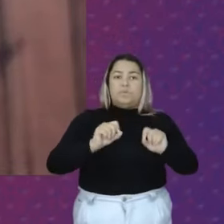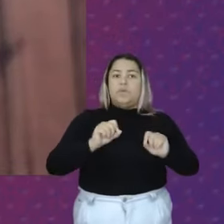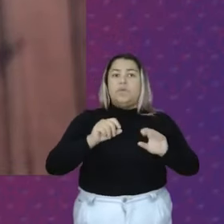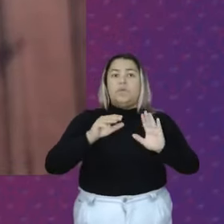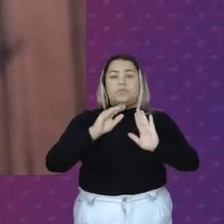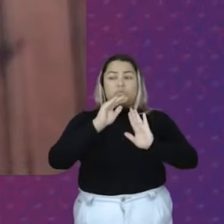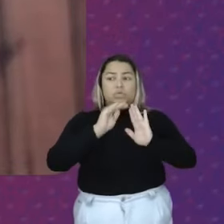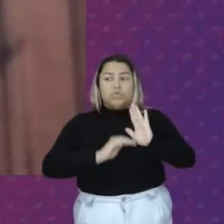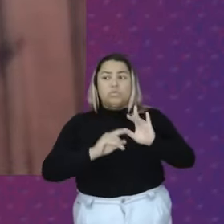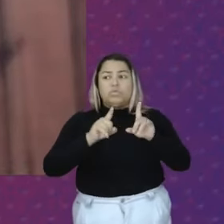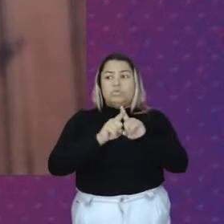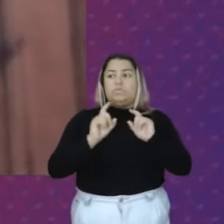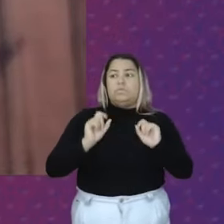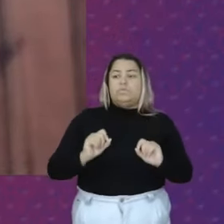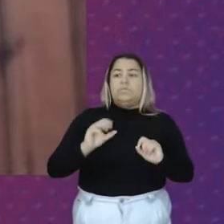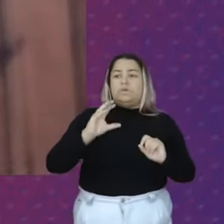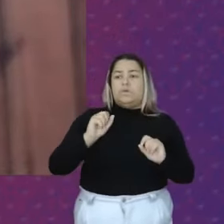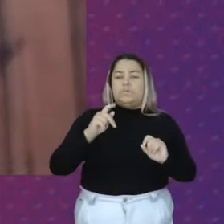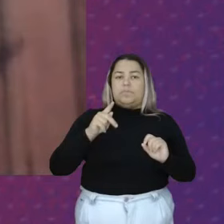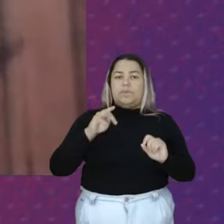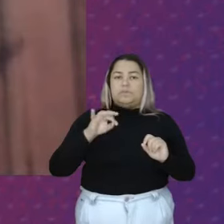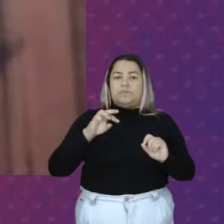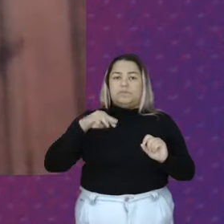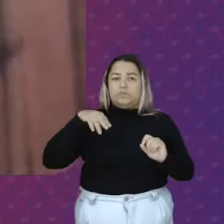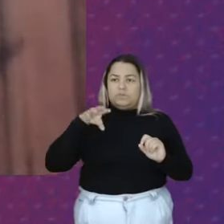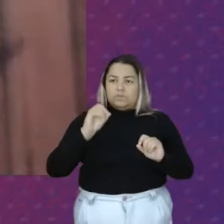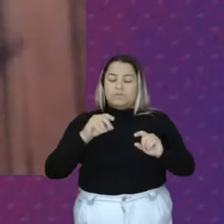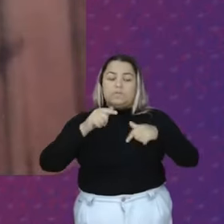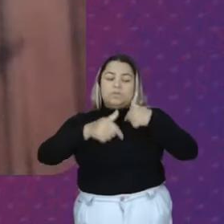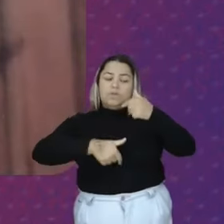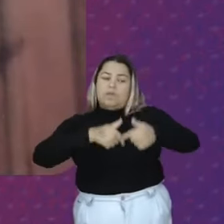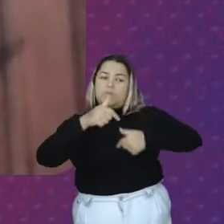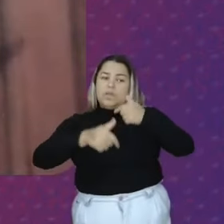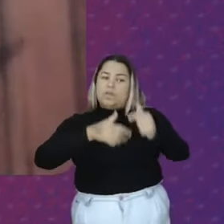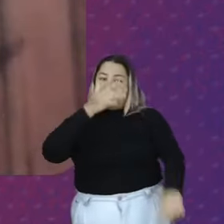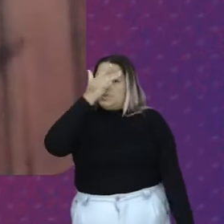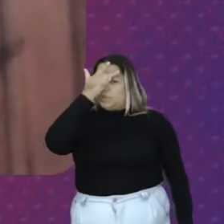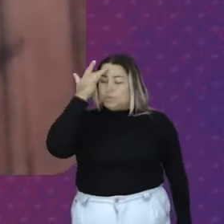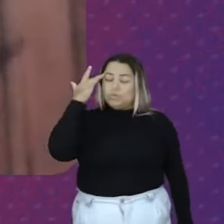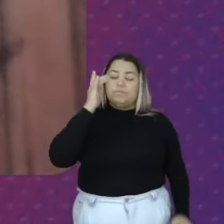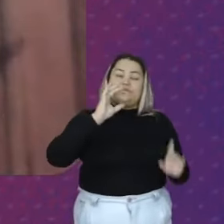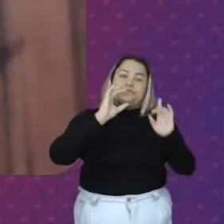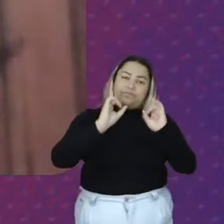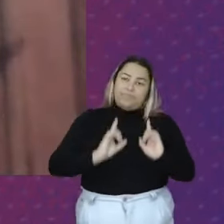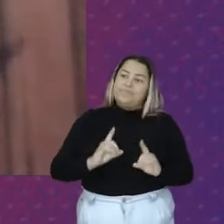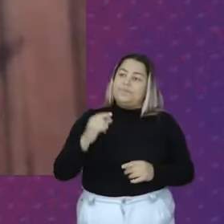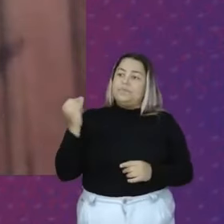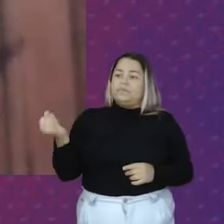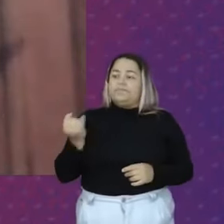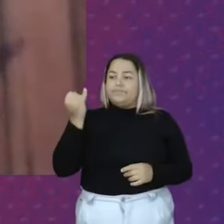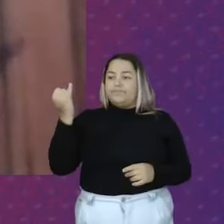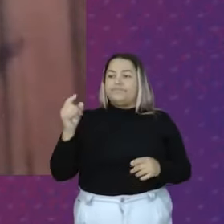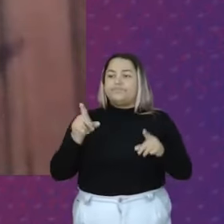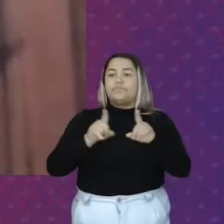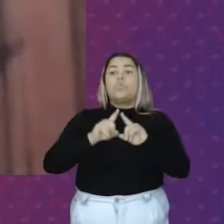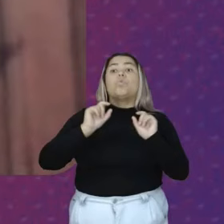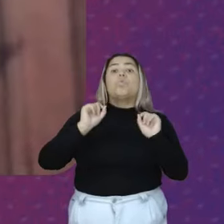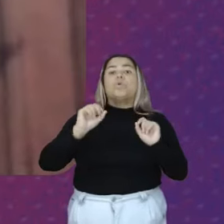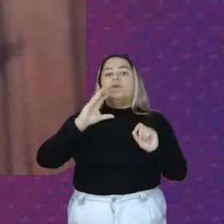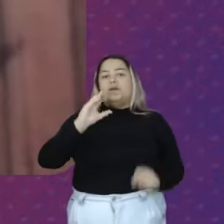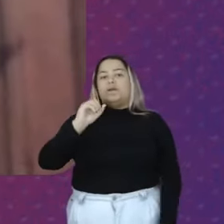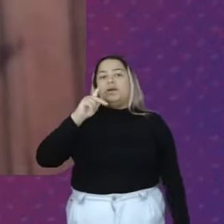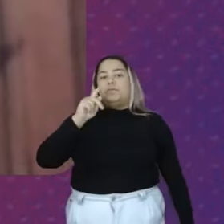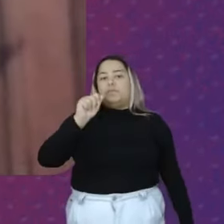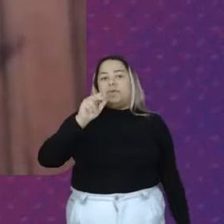prevenção e enfrentamento ao capacitismo e empregabilidade da pessoa com deficiência por algum dos temas importantes o que que é capacitismo